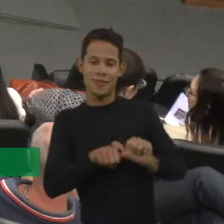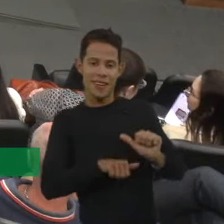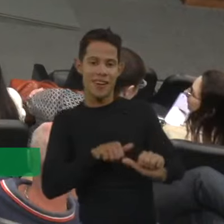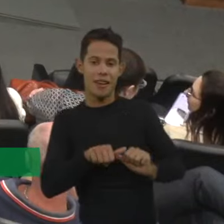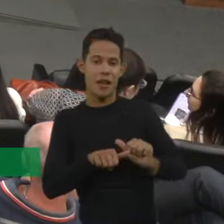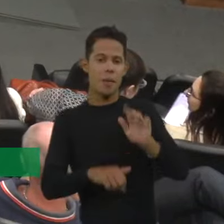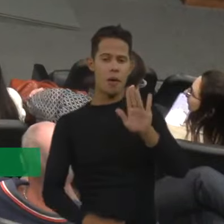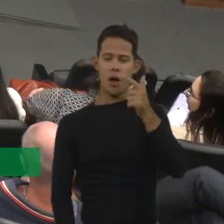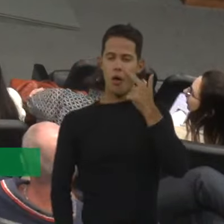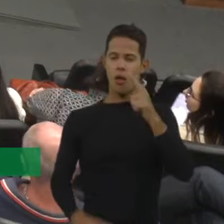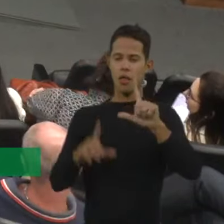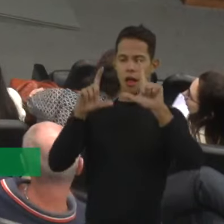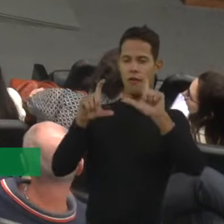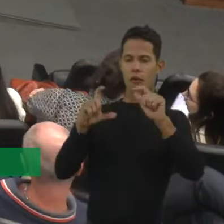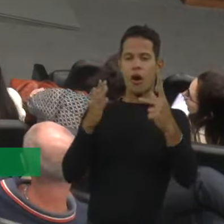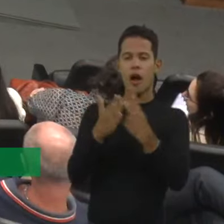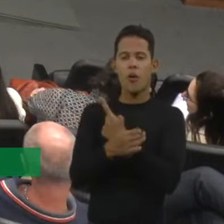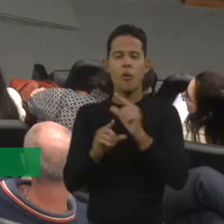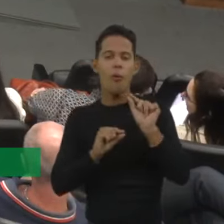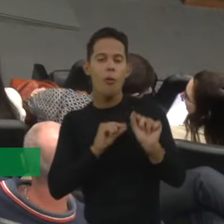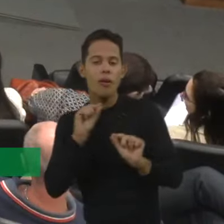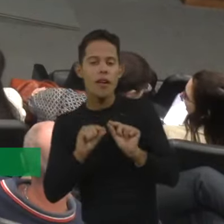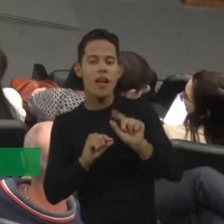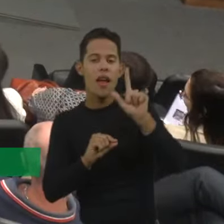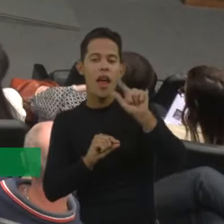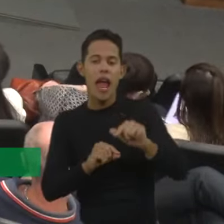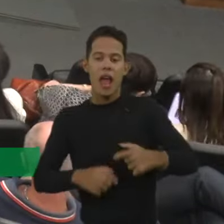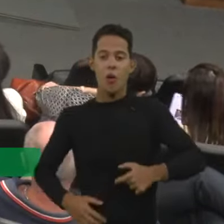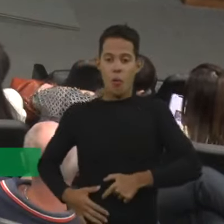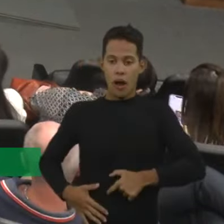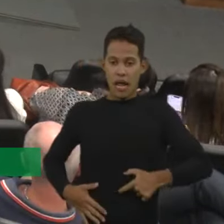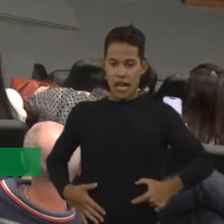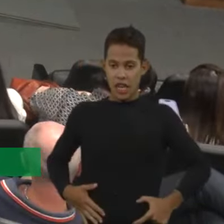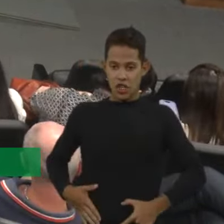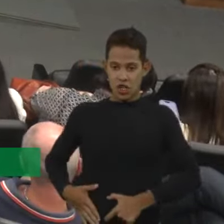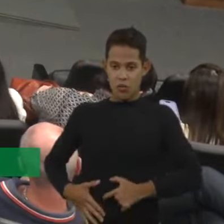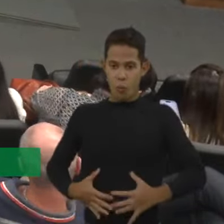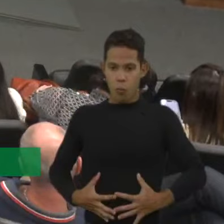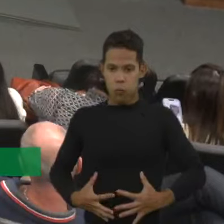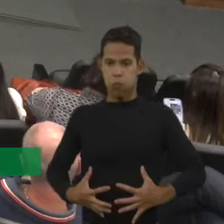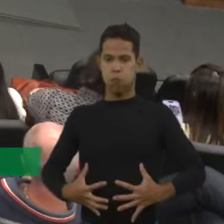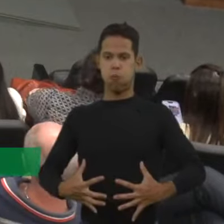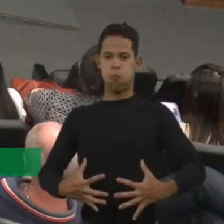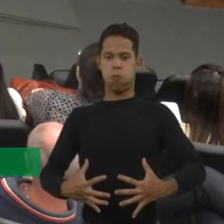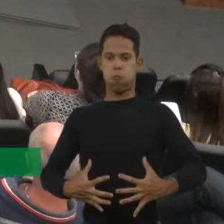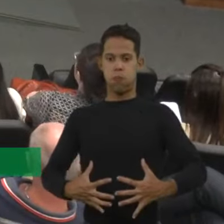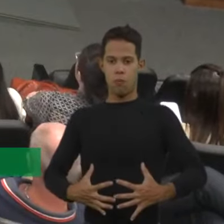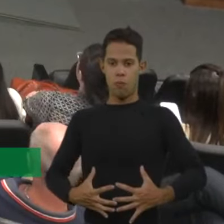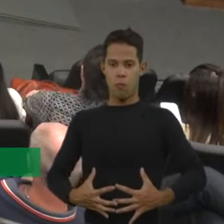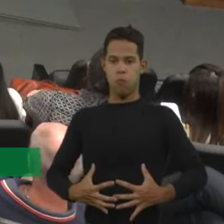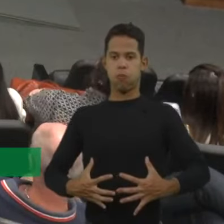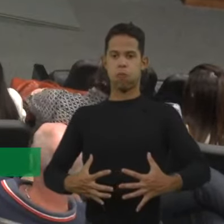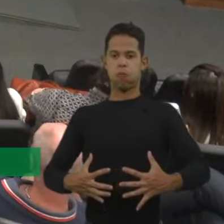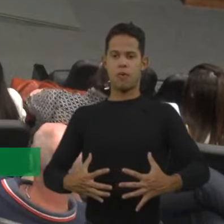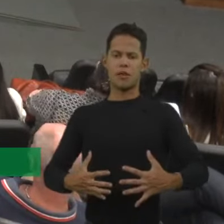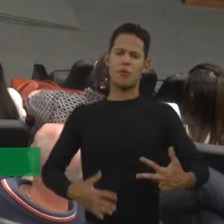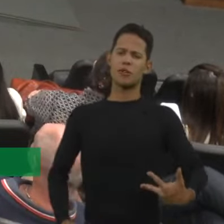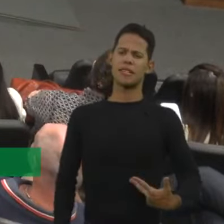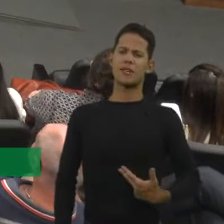acontecendo ali é unicamente inchaço das alças intestinais. Não há necessidade de cirurgia. Há necessidade de